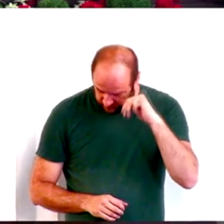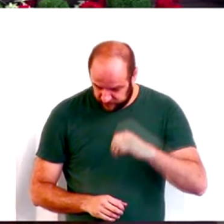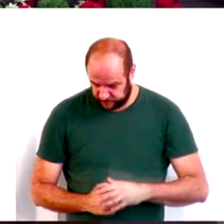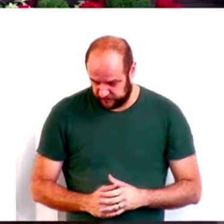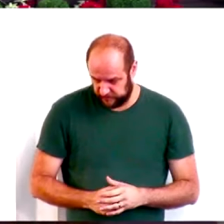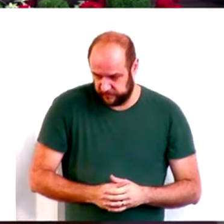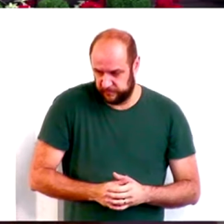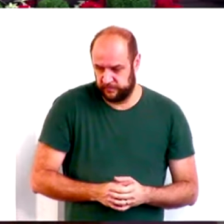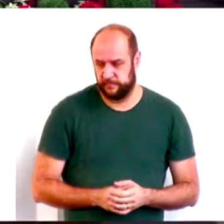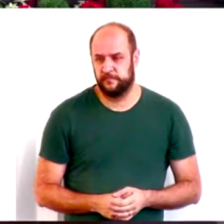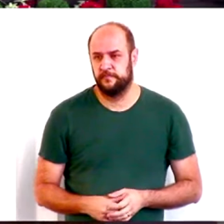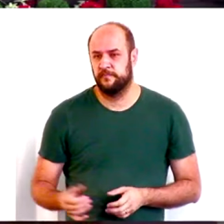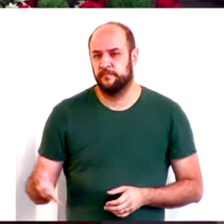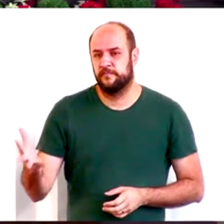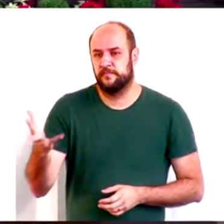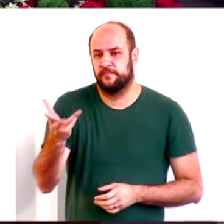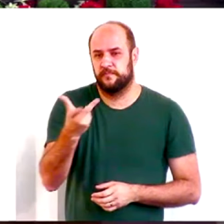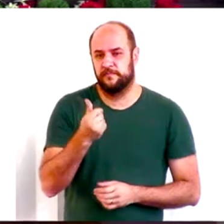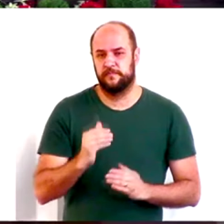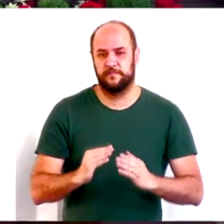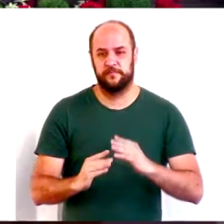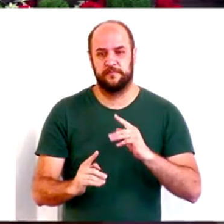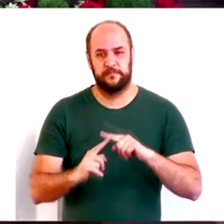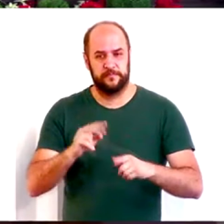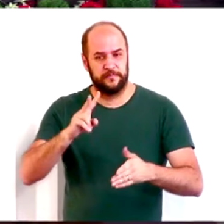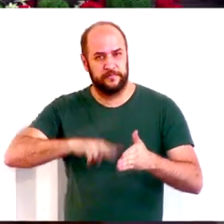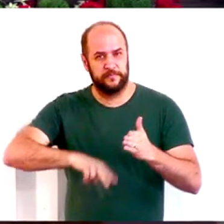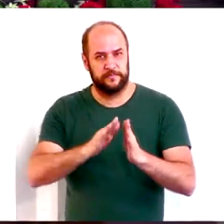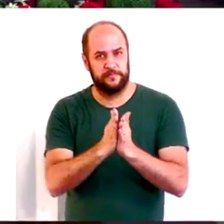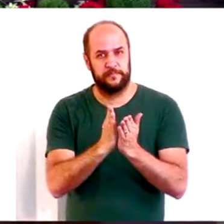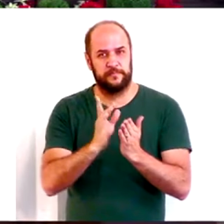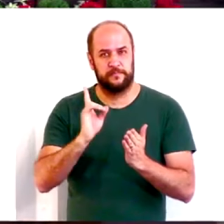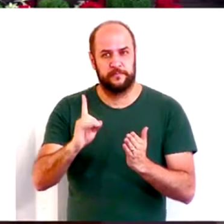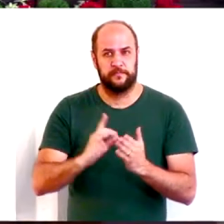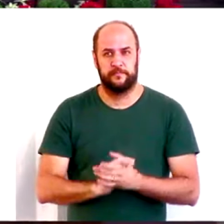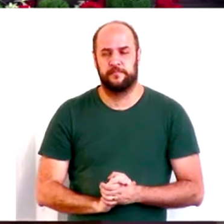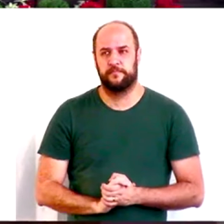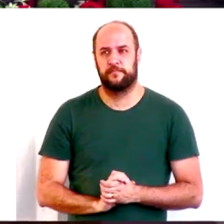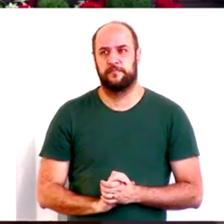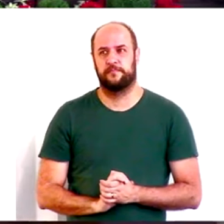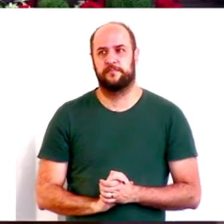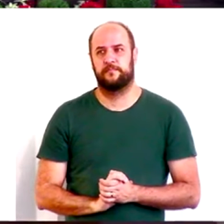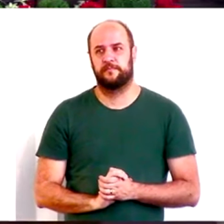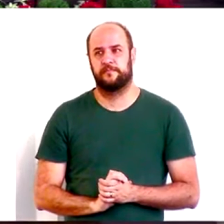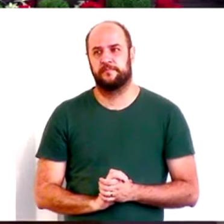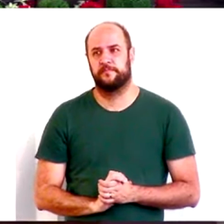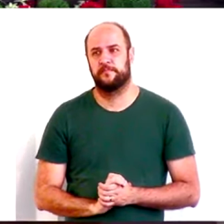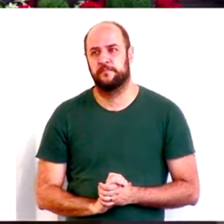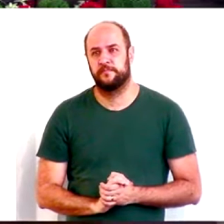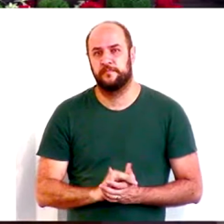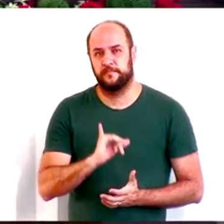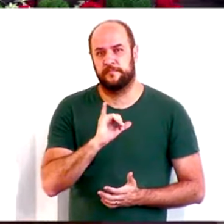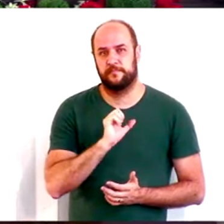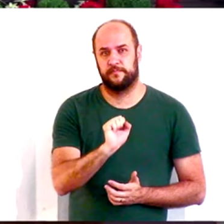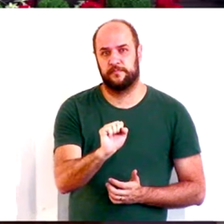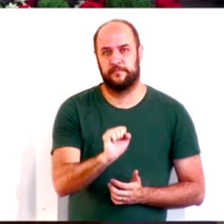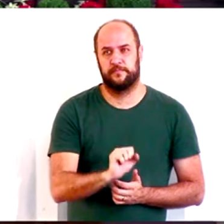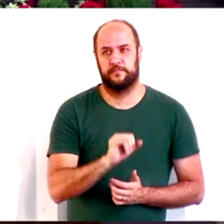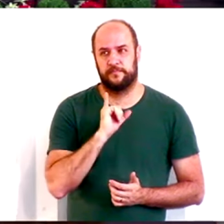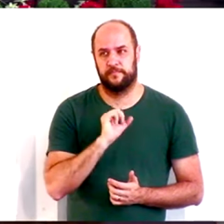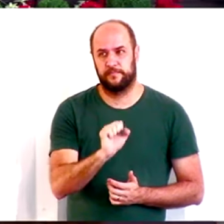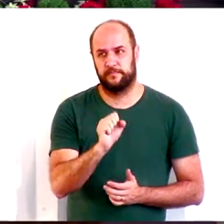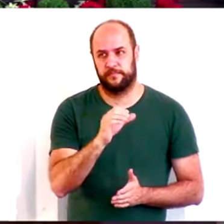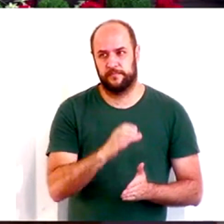Quero convidar a igreja para que abramos as escrituras no livro de Isaías Isaías